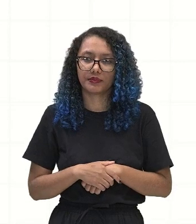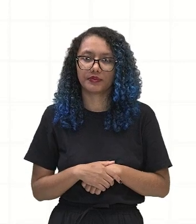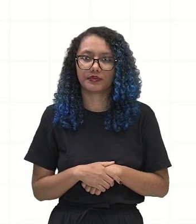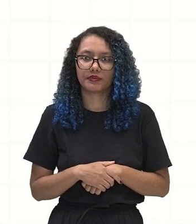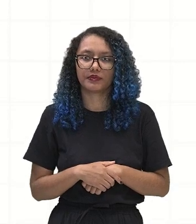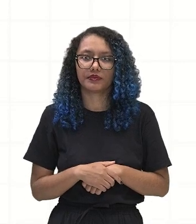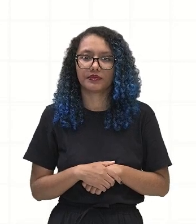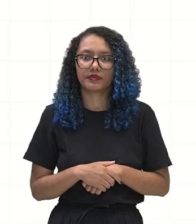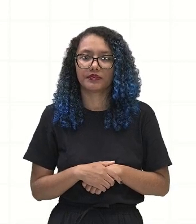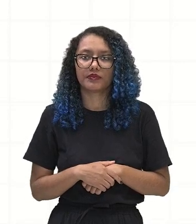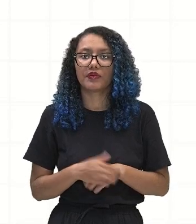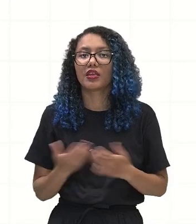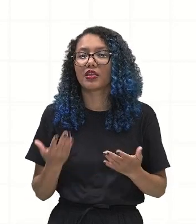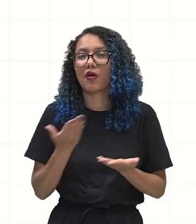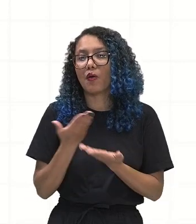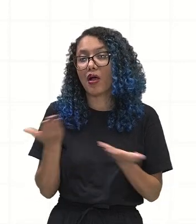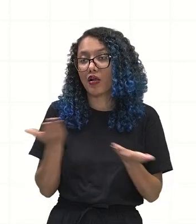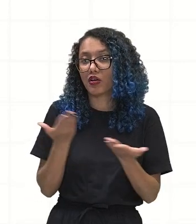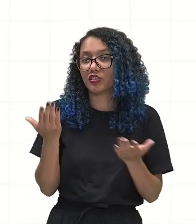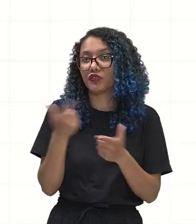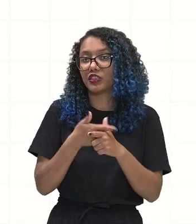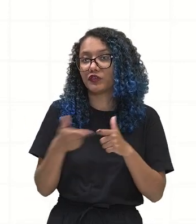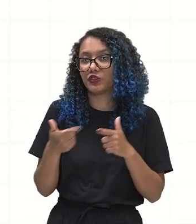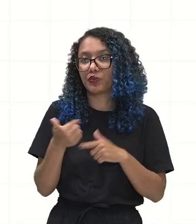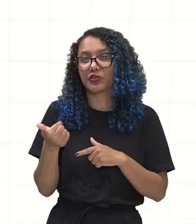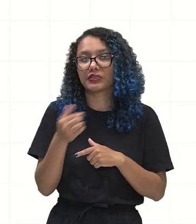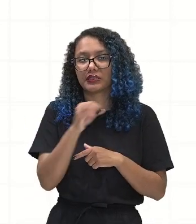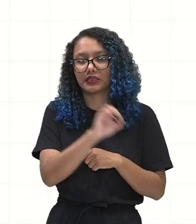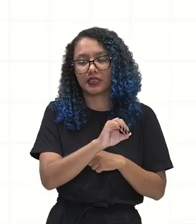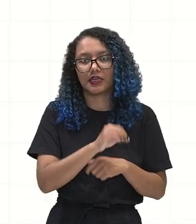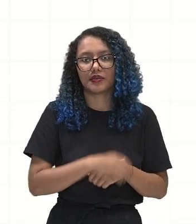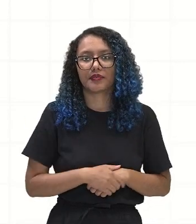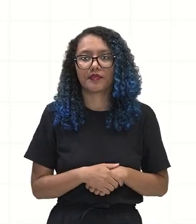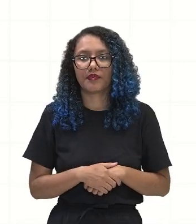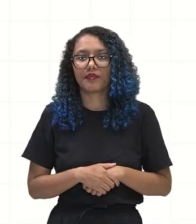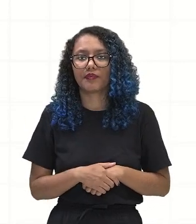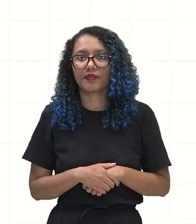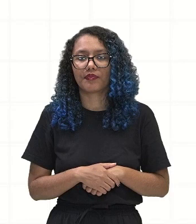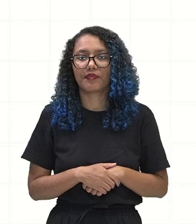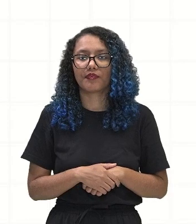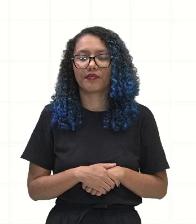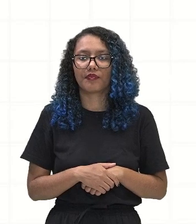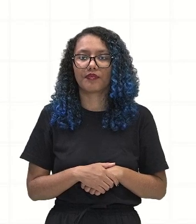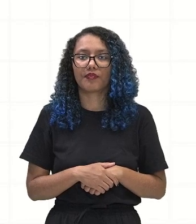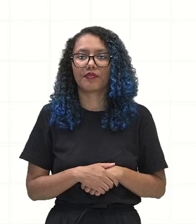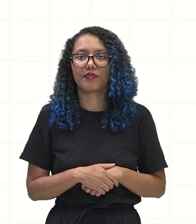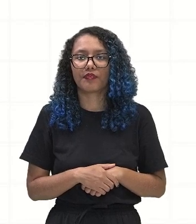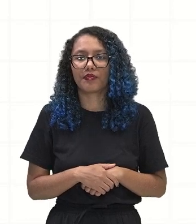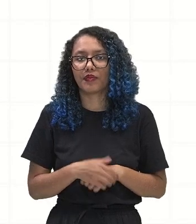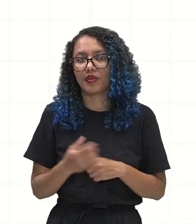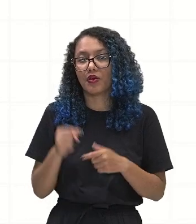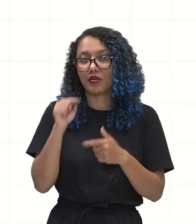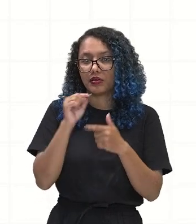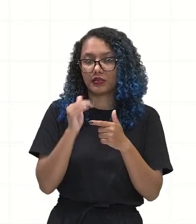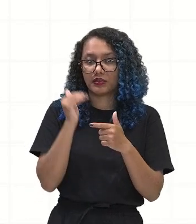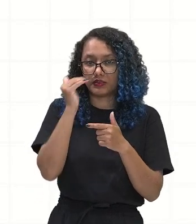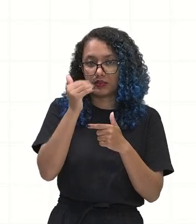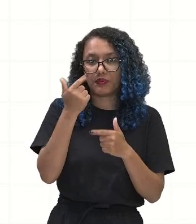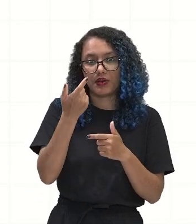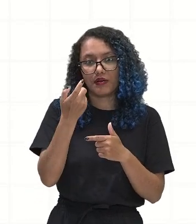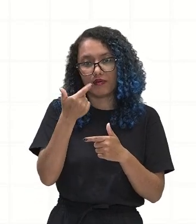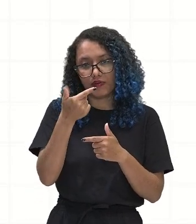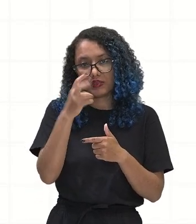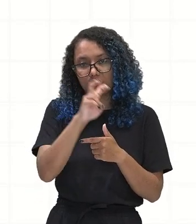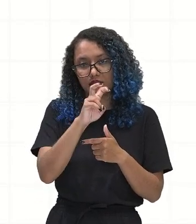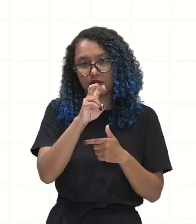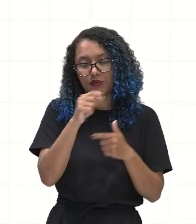Então, dividindo por 100, lembra que nós fizemos aqui, ó, dá 25, né? E aqui dá 1. 25